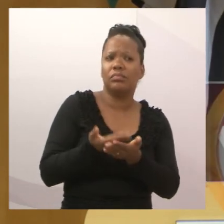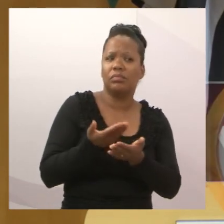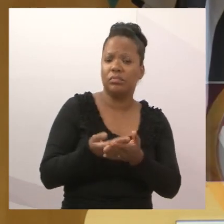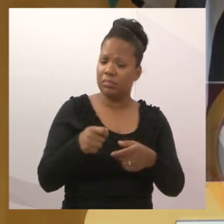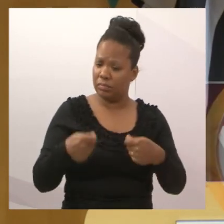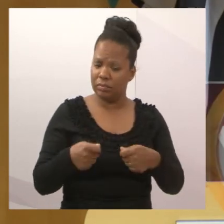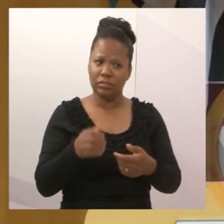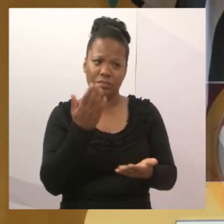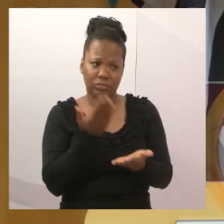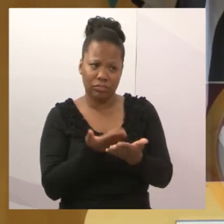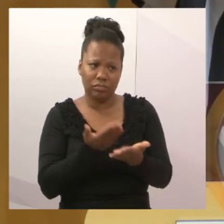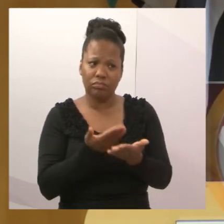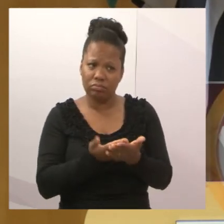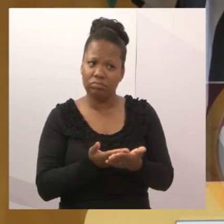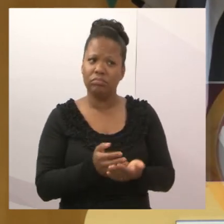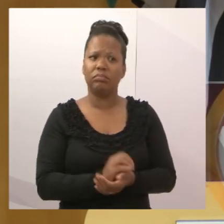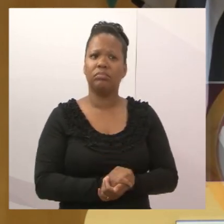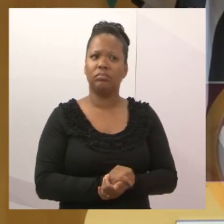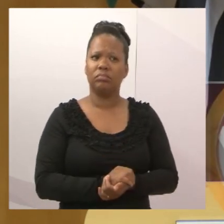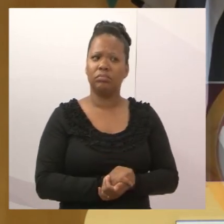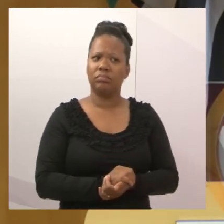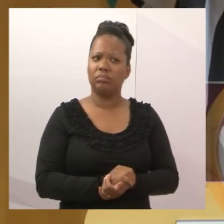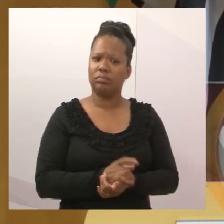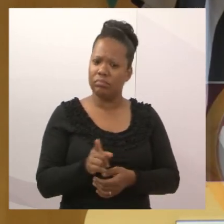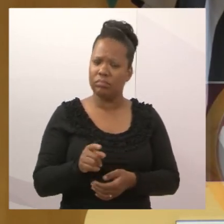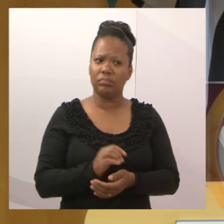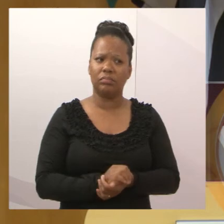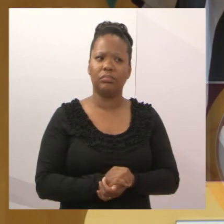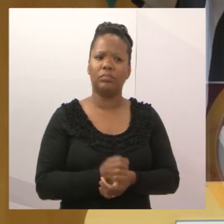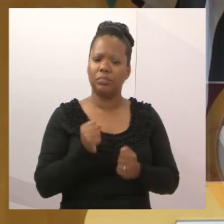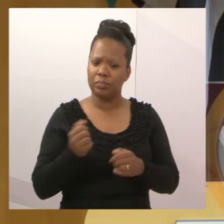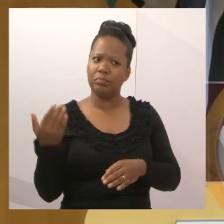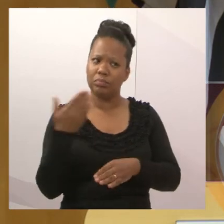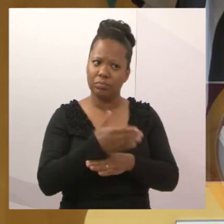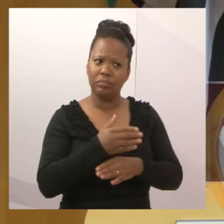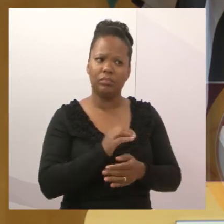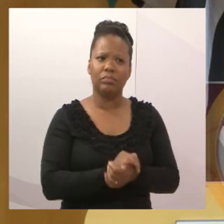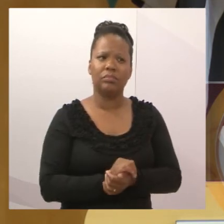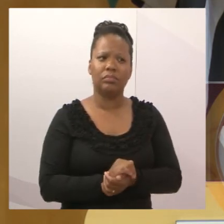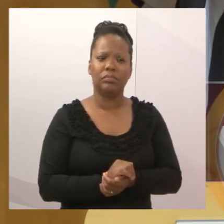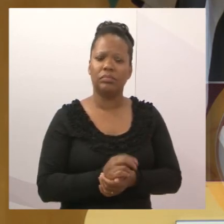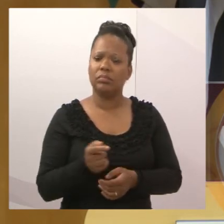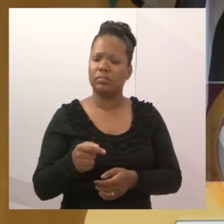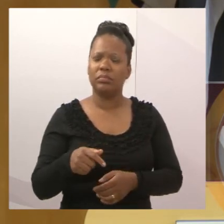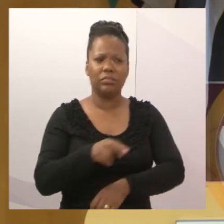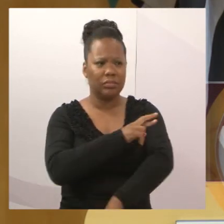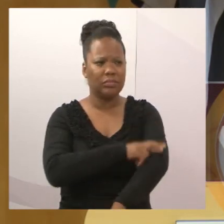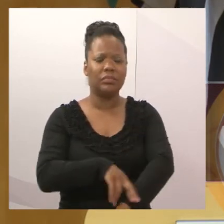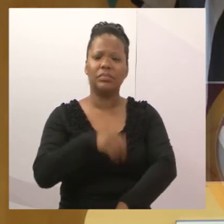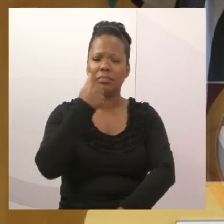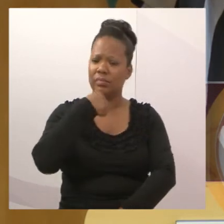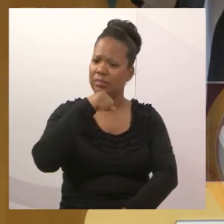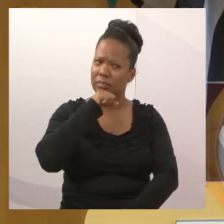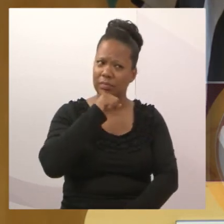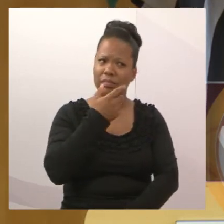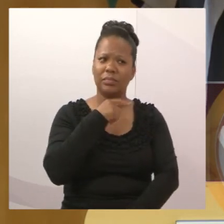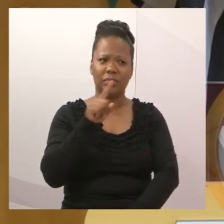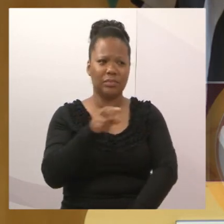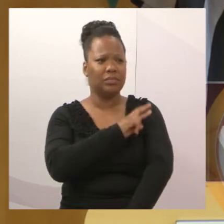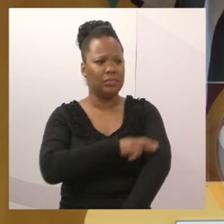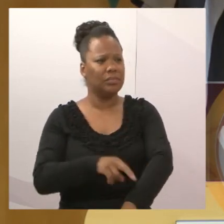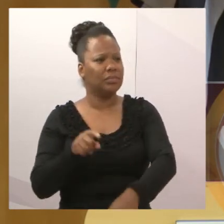que ir bem na escola. Você indo bem na escola, você vai poder participar aqui. Como é que você está respeitando o papai, a mamãe? Como é que está a